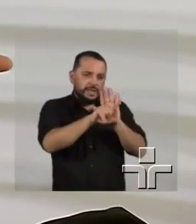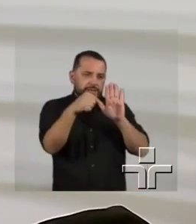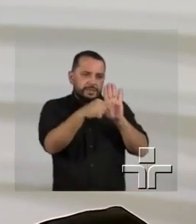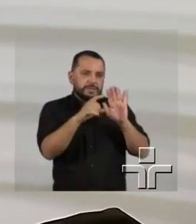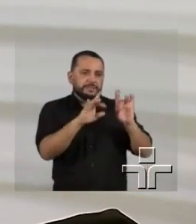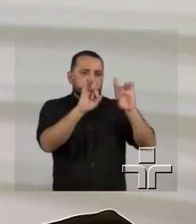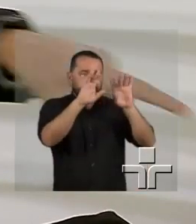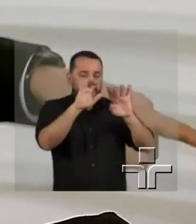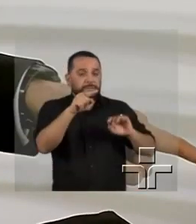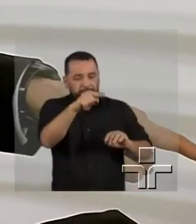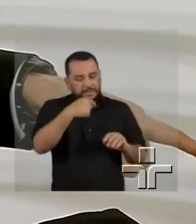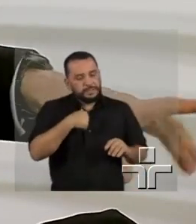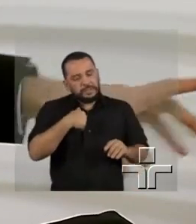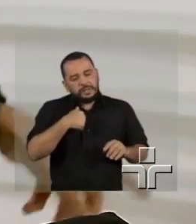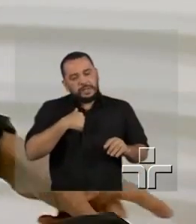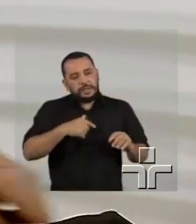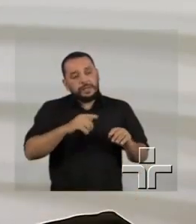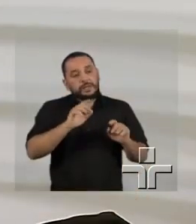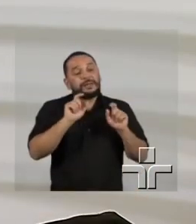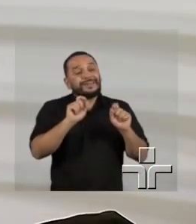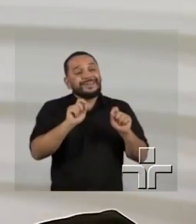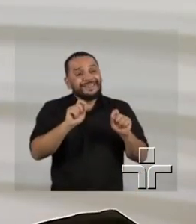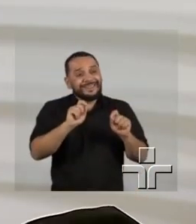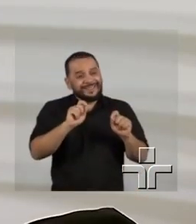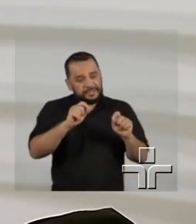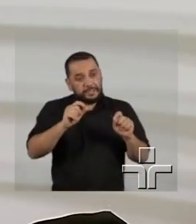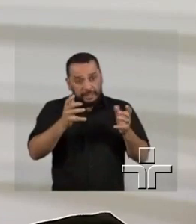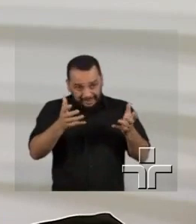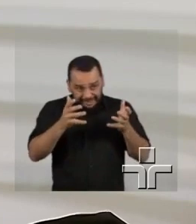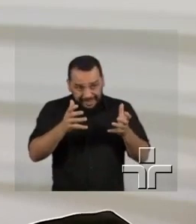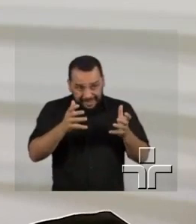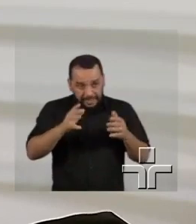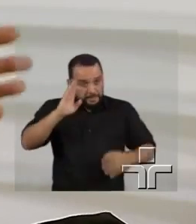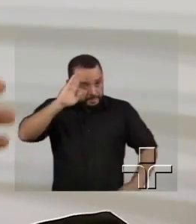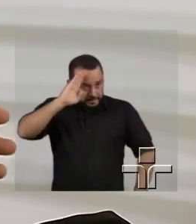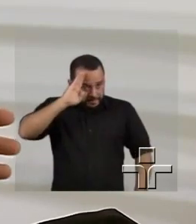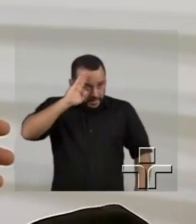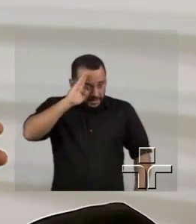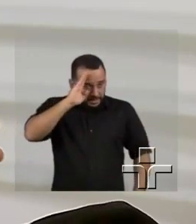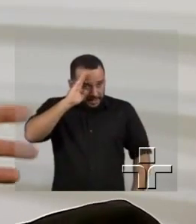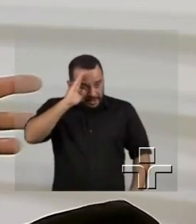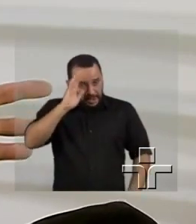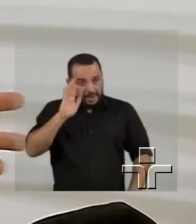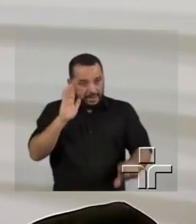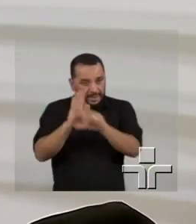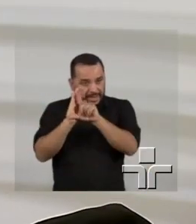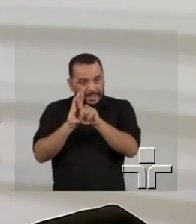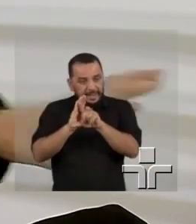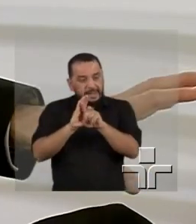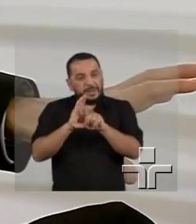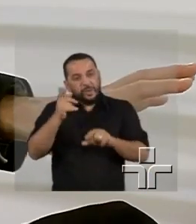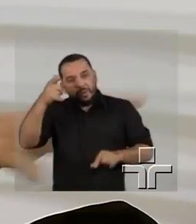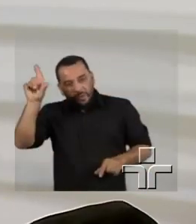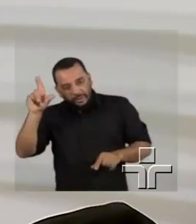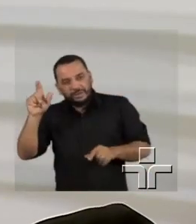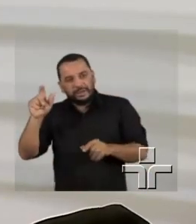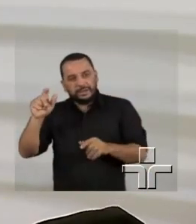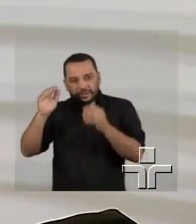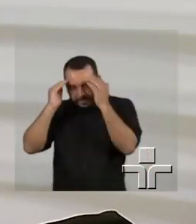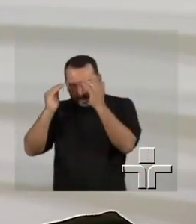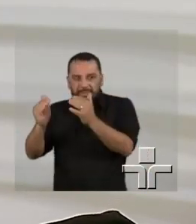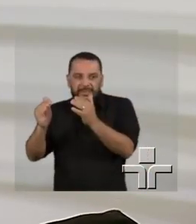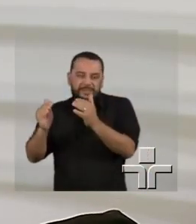da forma. Graças a Deus que você tem uma revisão de 500 pessoas, se nem todos estão interessados nos detalhes